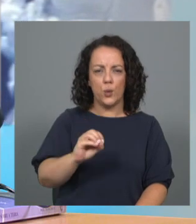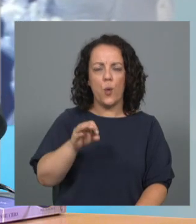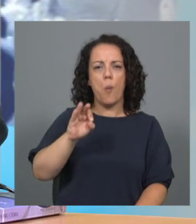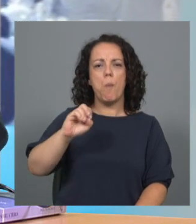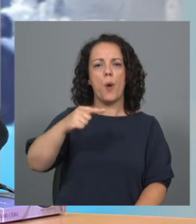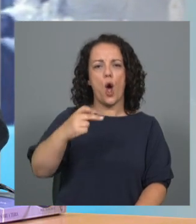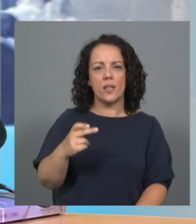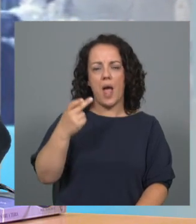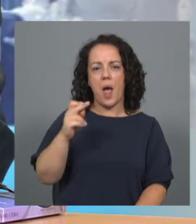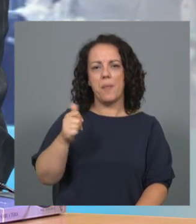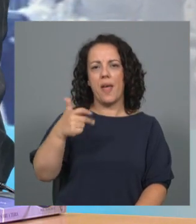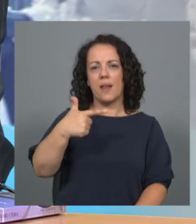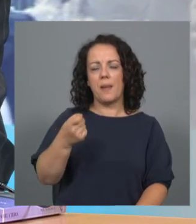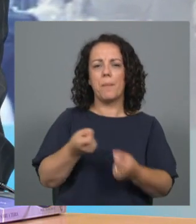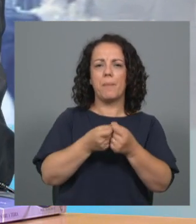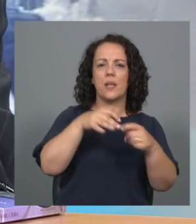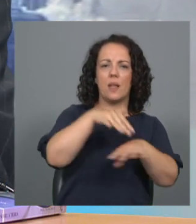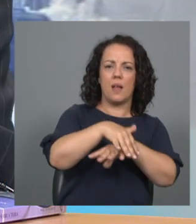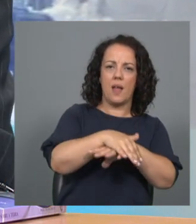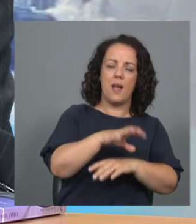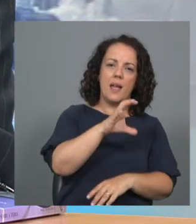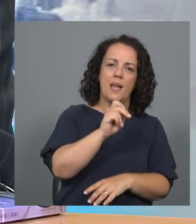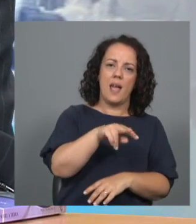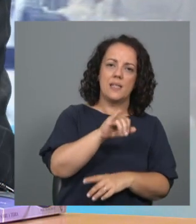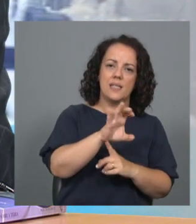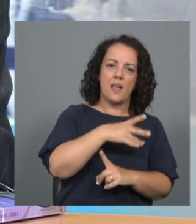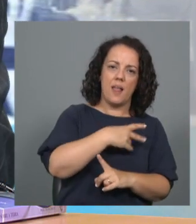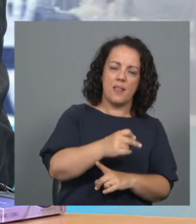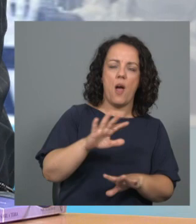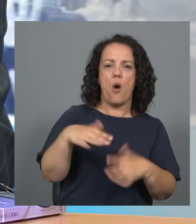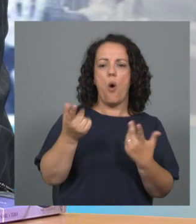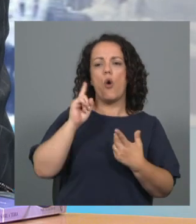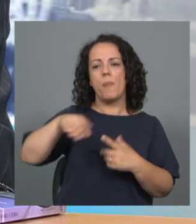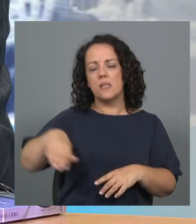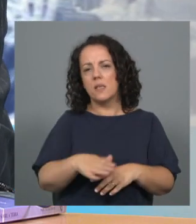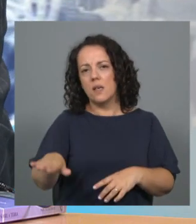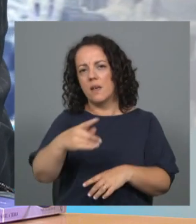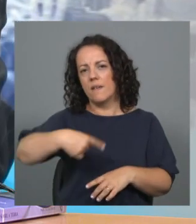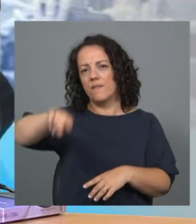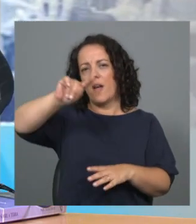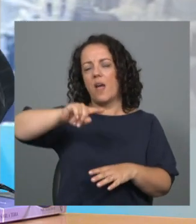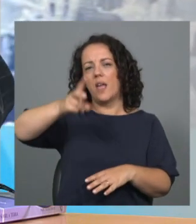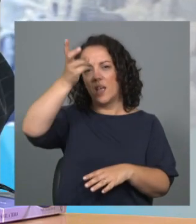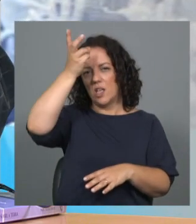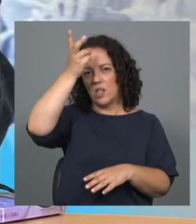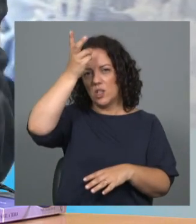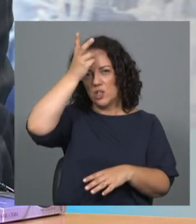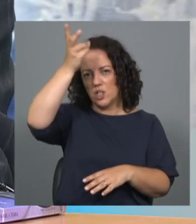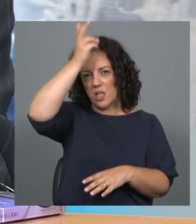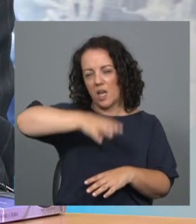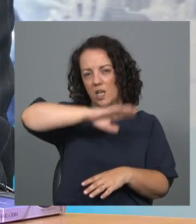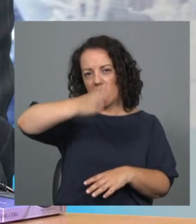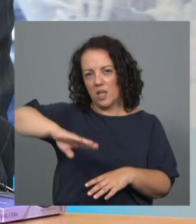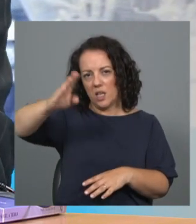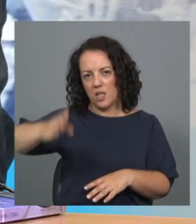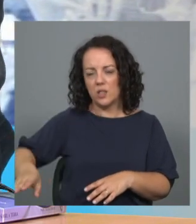próximo da barragem da Caniçada e junto ao começar a sair para a Serra do Gerês, a barragem